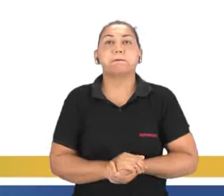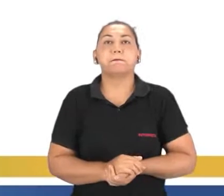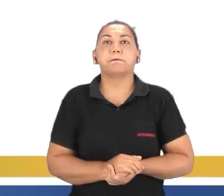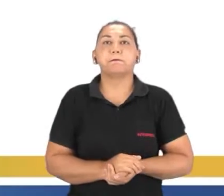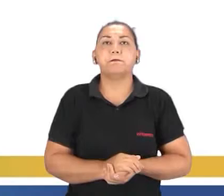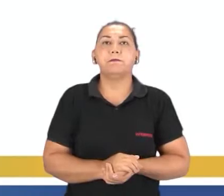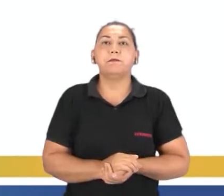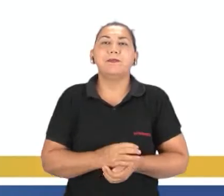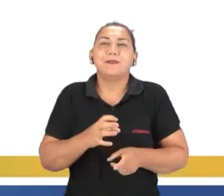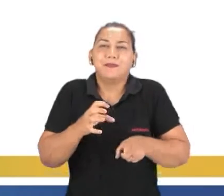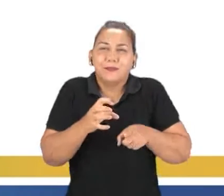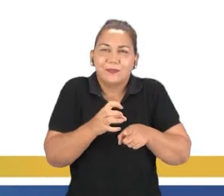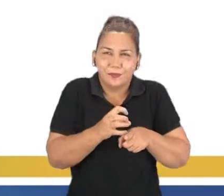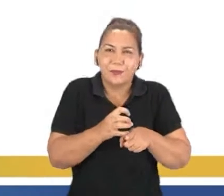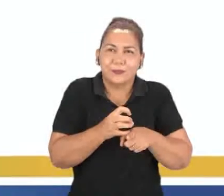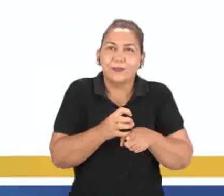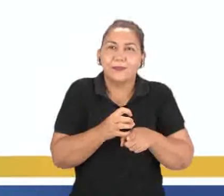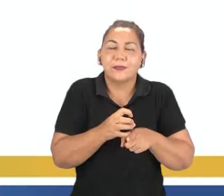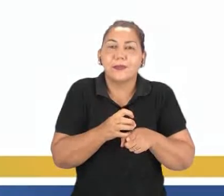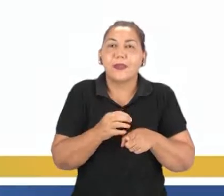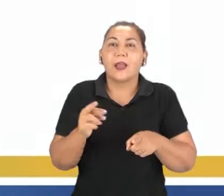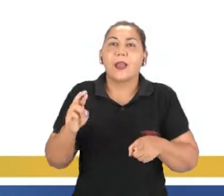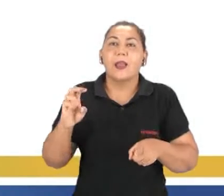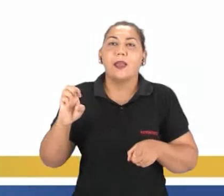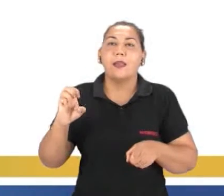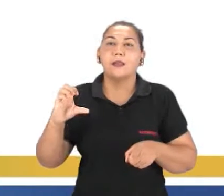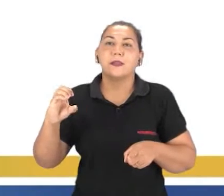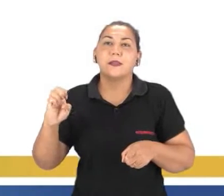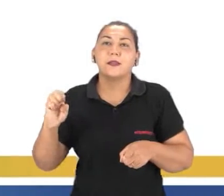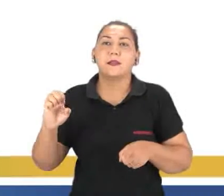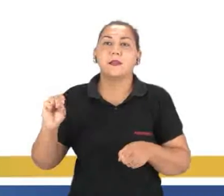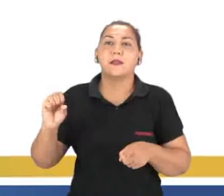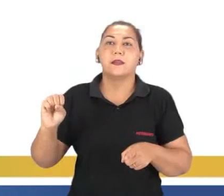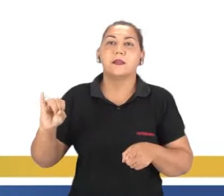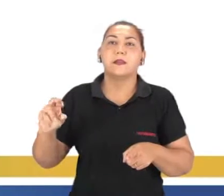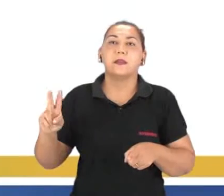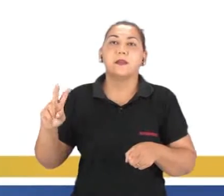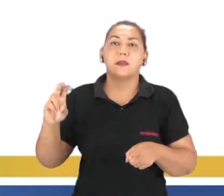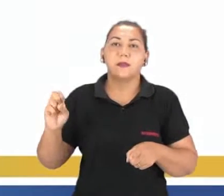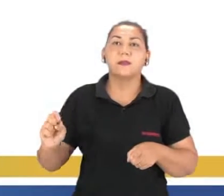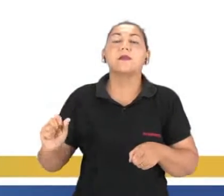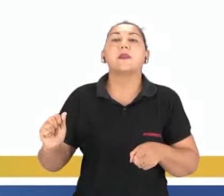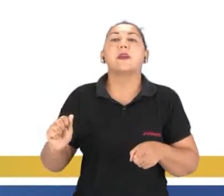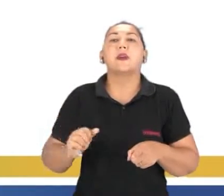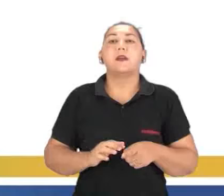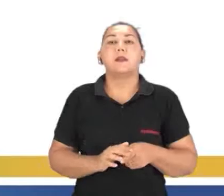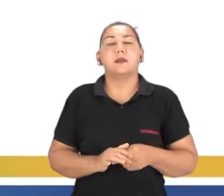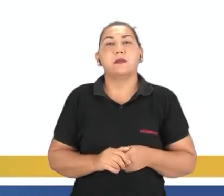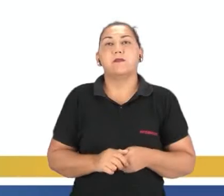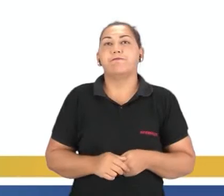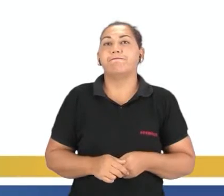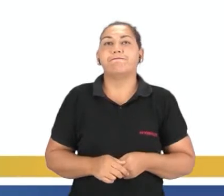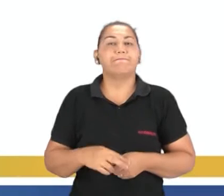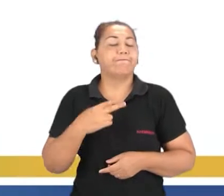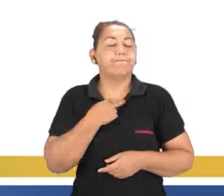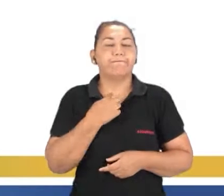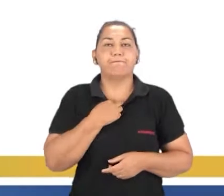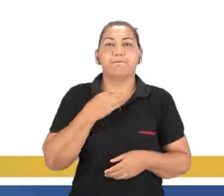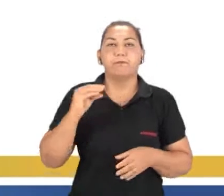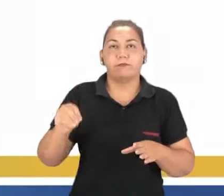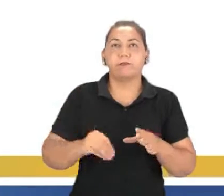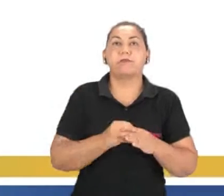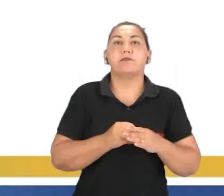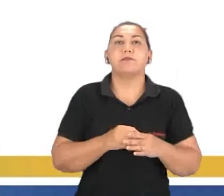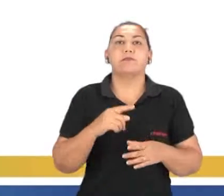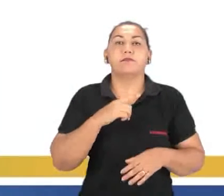é a característica recessiva, então sempre tem que ser Rzinho, Rzinho, não pode ter a presença do alelo